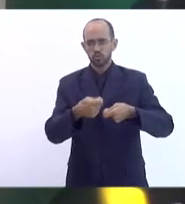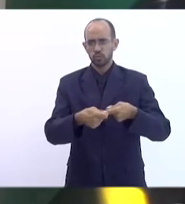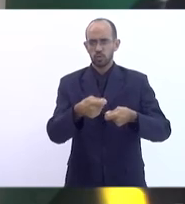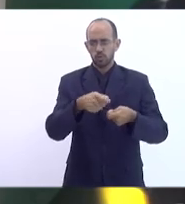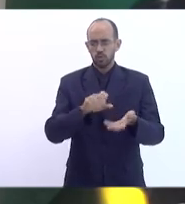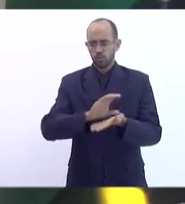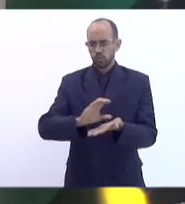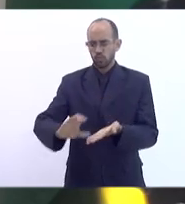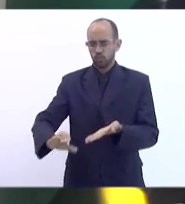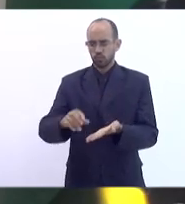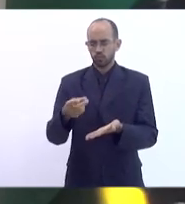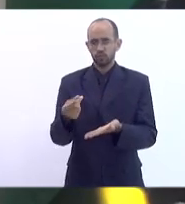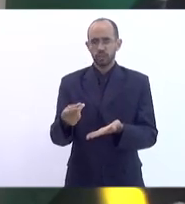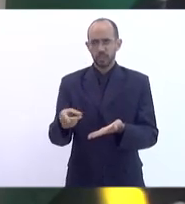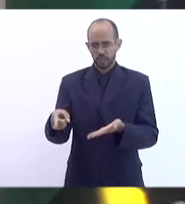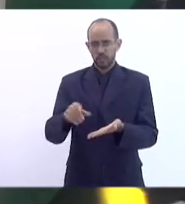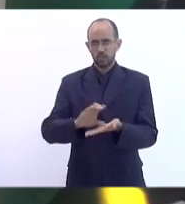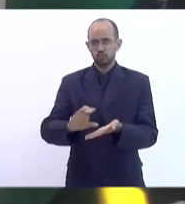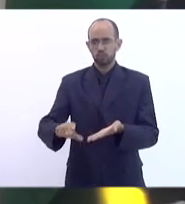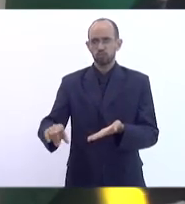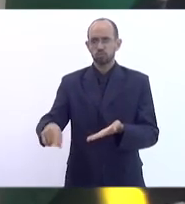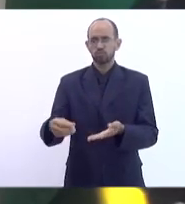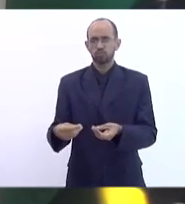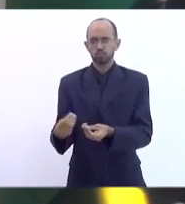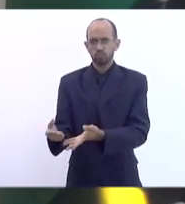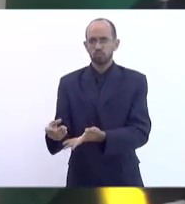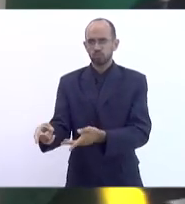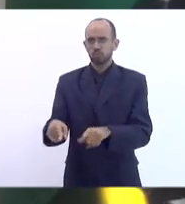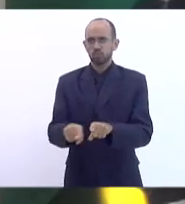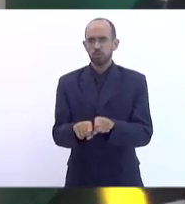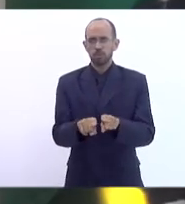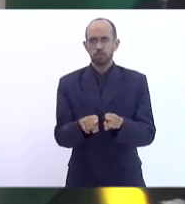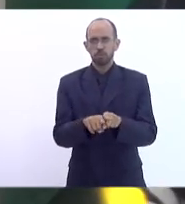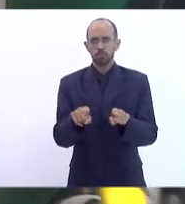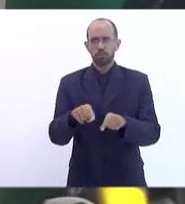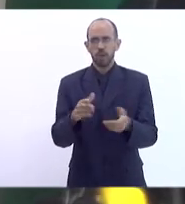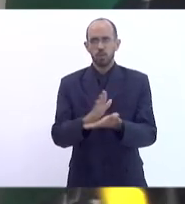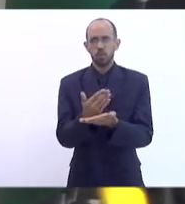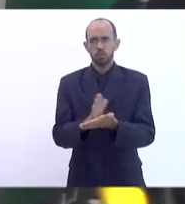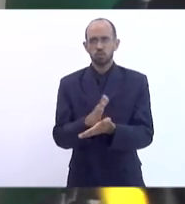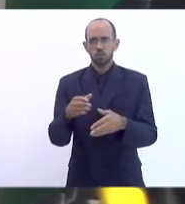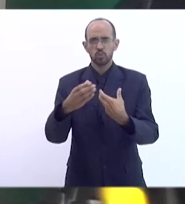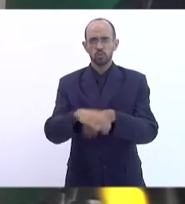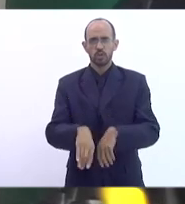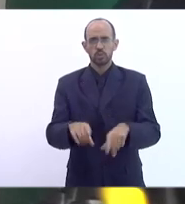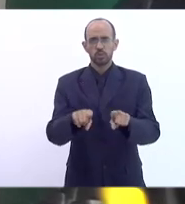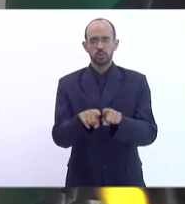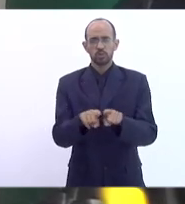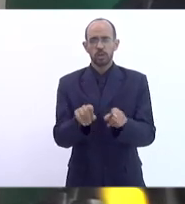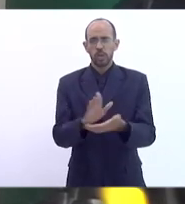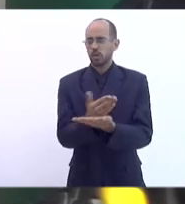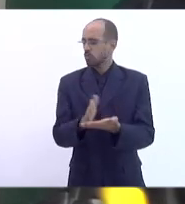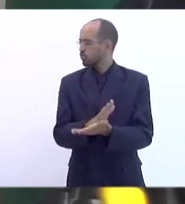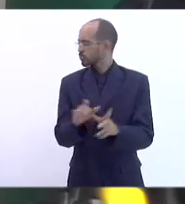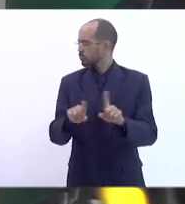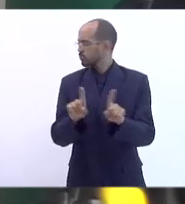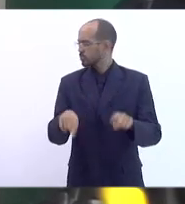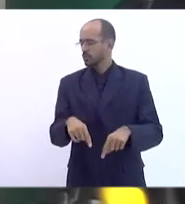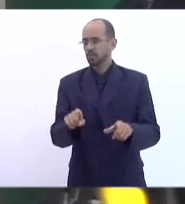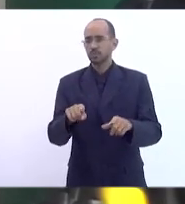financiou financeiramente aí algum chamamento de concursados que hoje efetivamente são servidores o